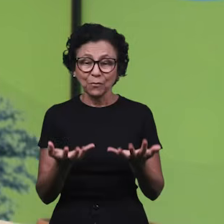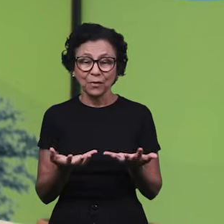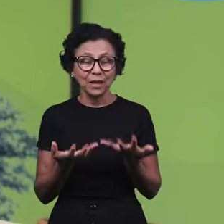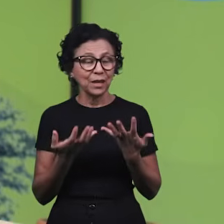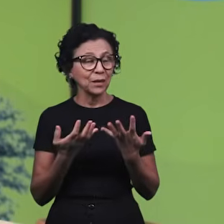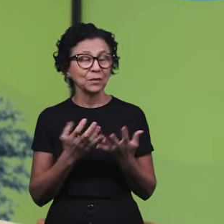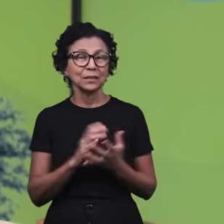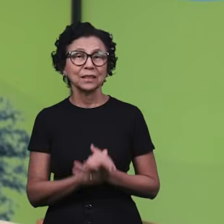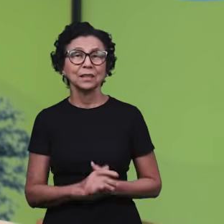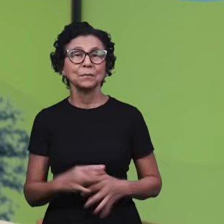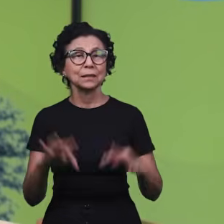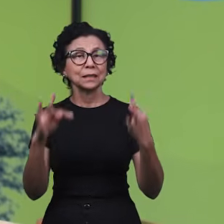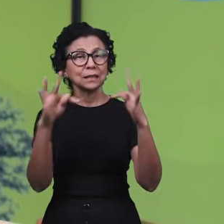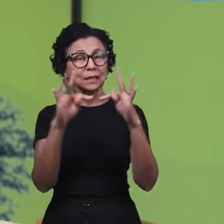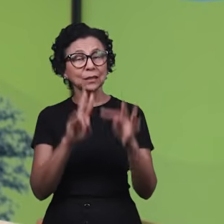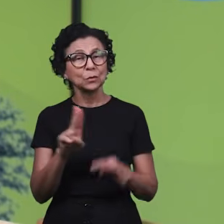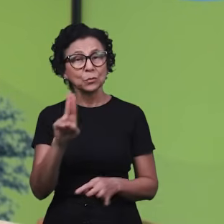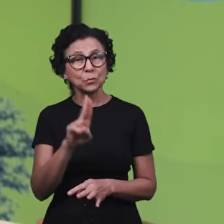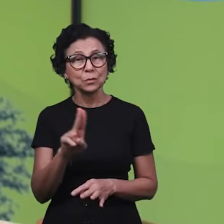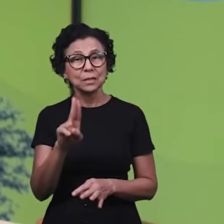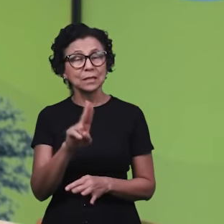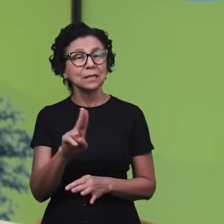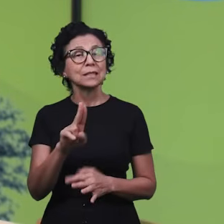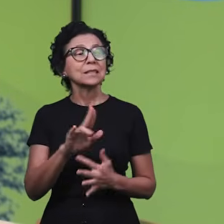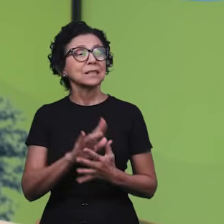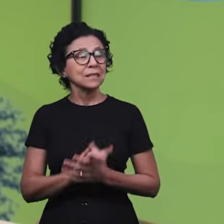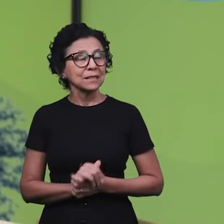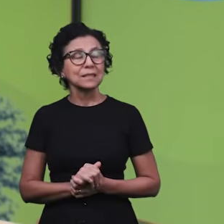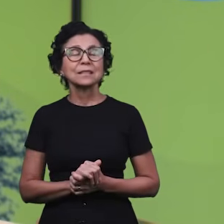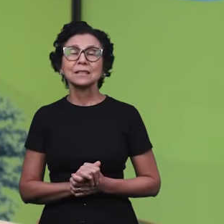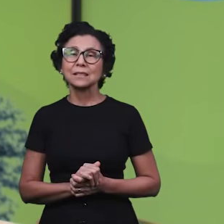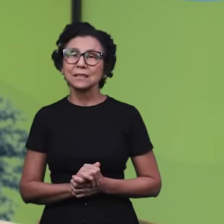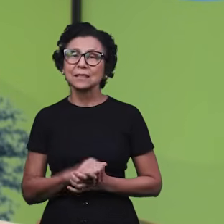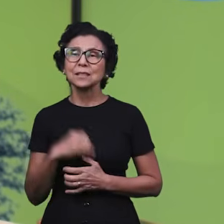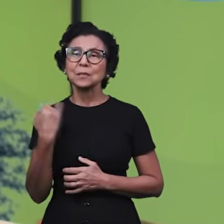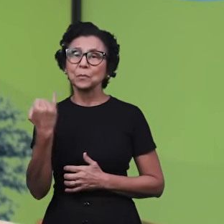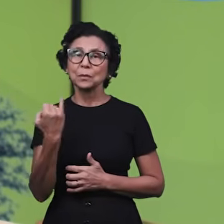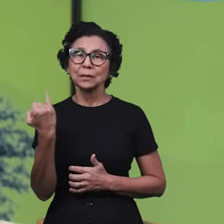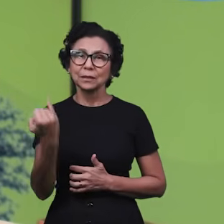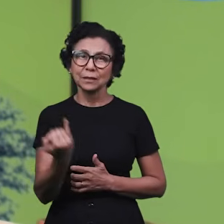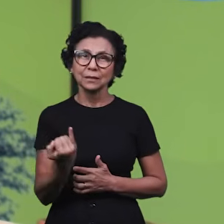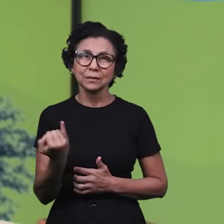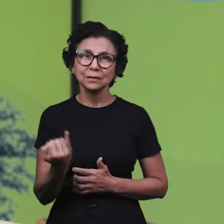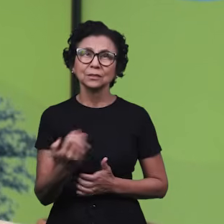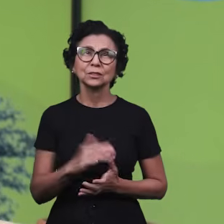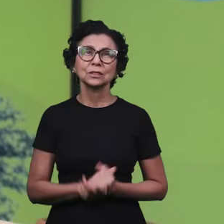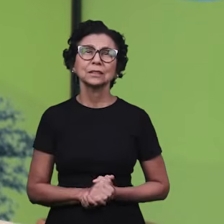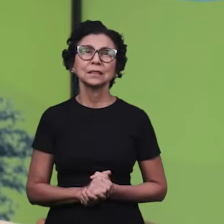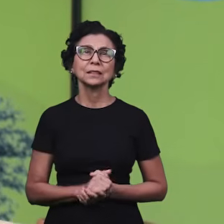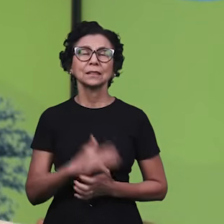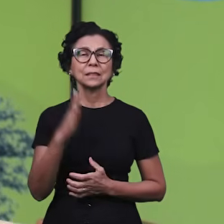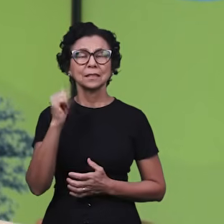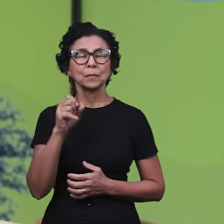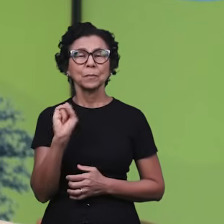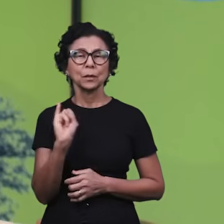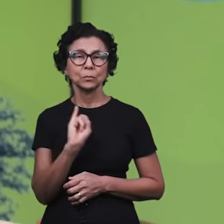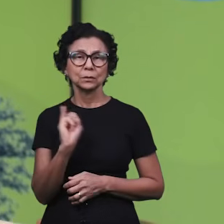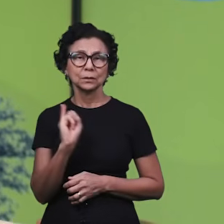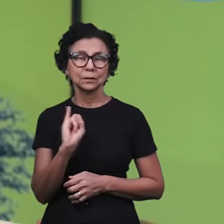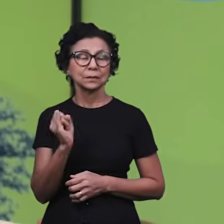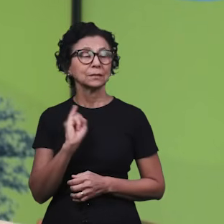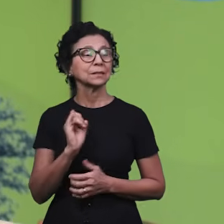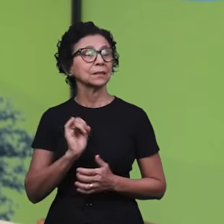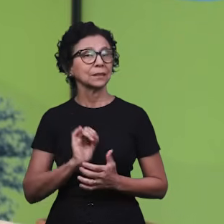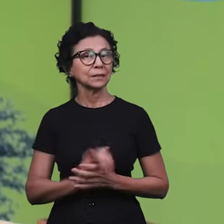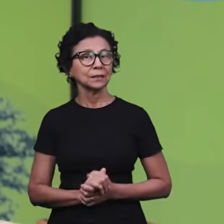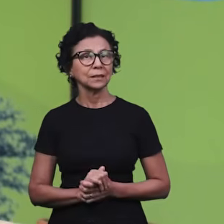a tecnologia bem utilizada trouxe esse recurso maravilhoso que chega às famílias, a semente fica ali plantada nos